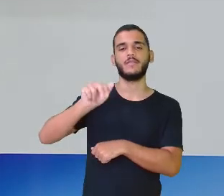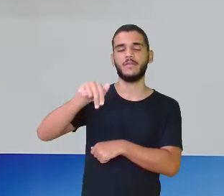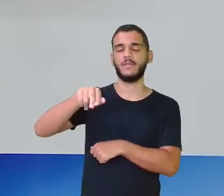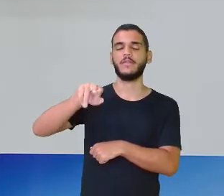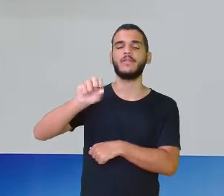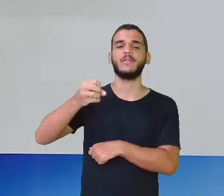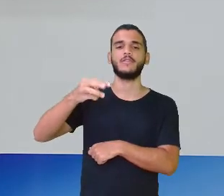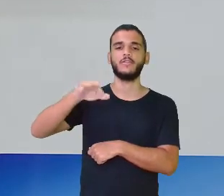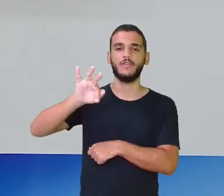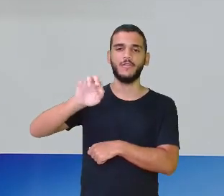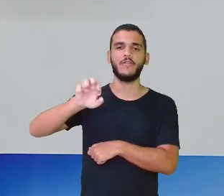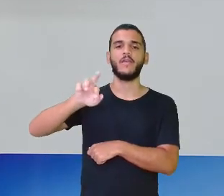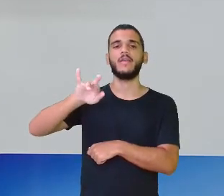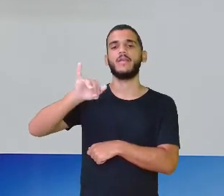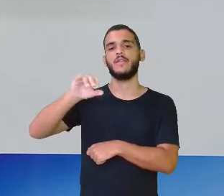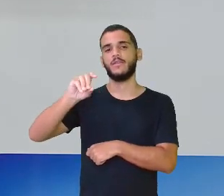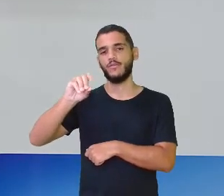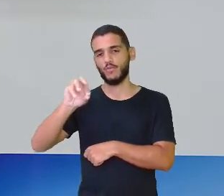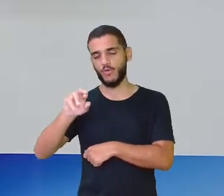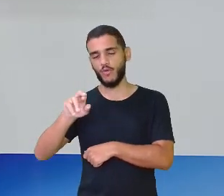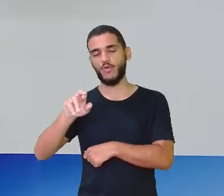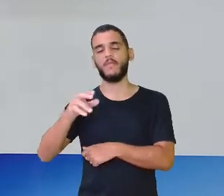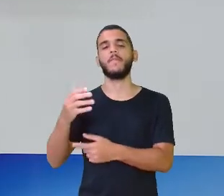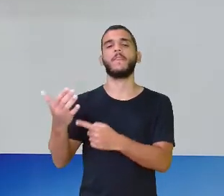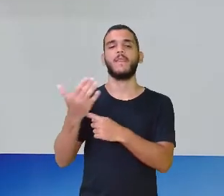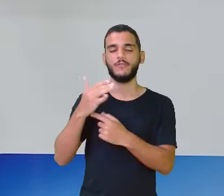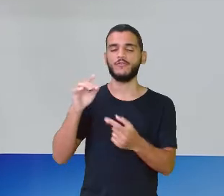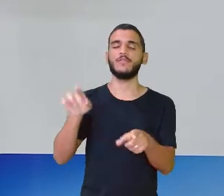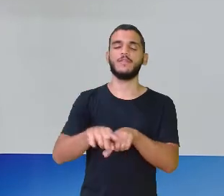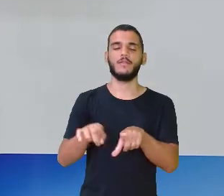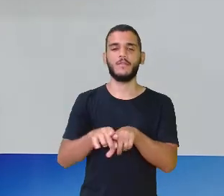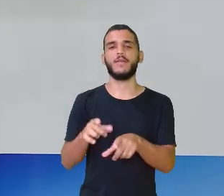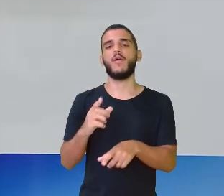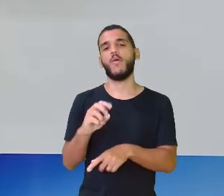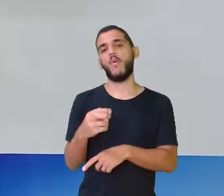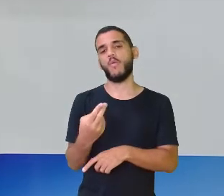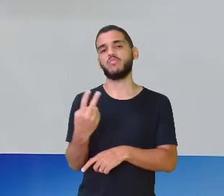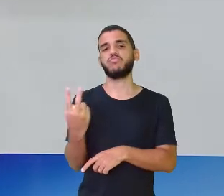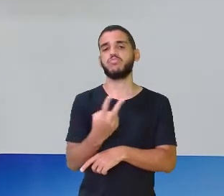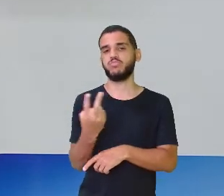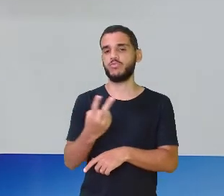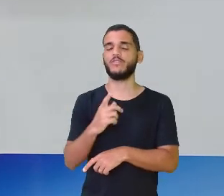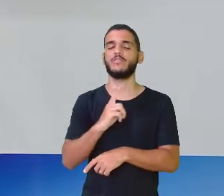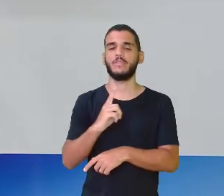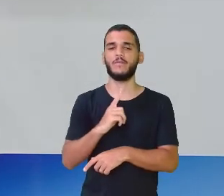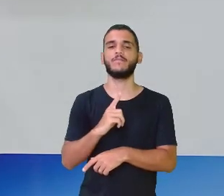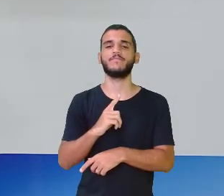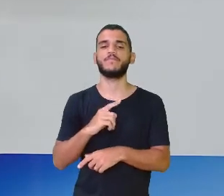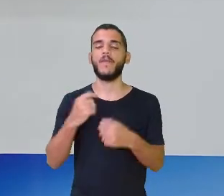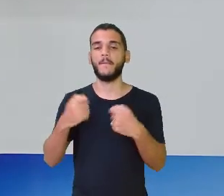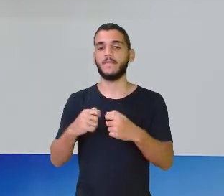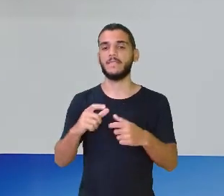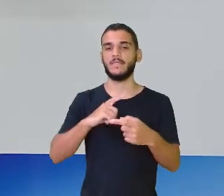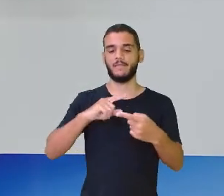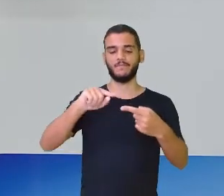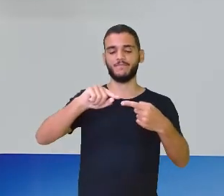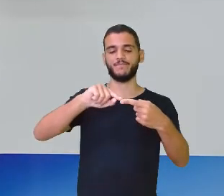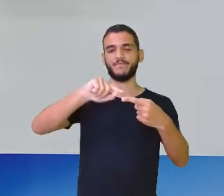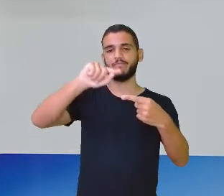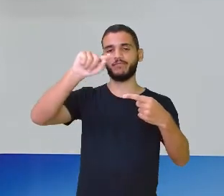de 180, eu teria que ter o maior. Ou então, 2 desses. 180,